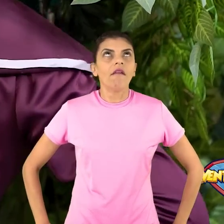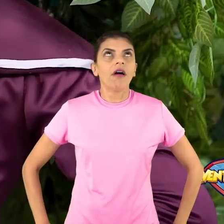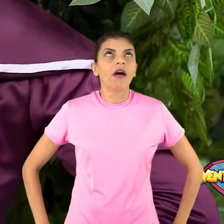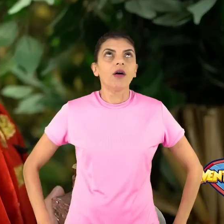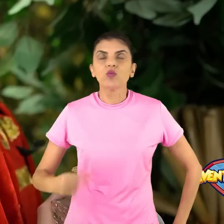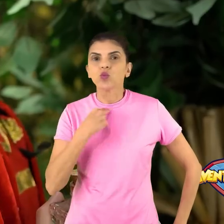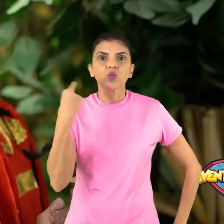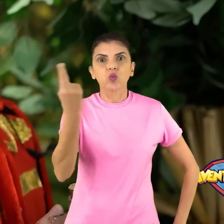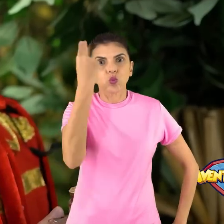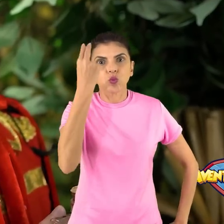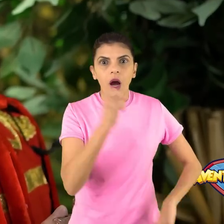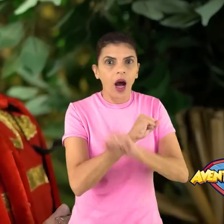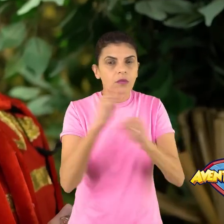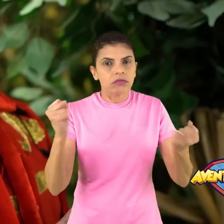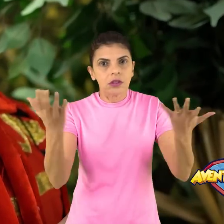impossível!